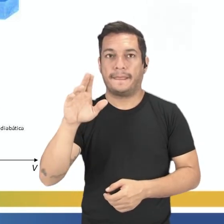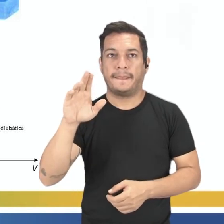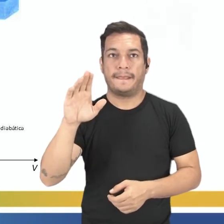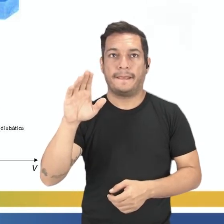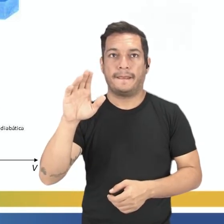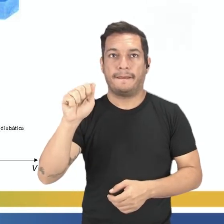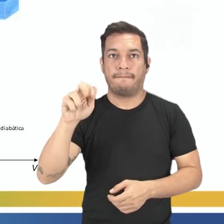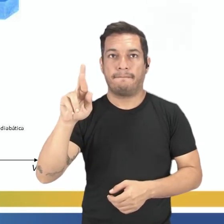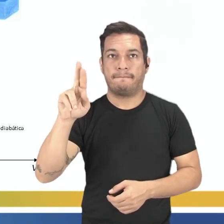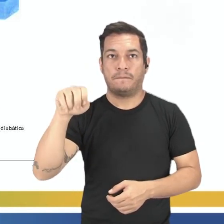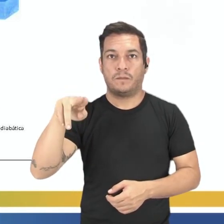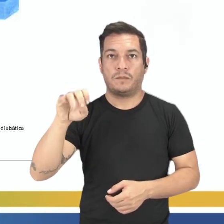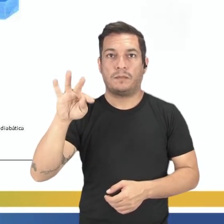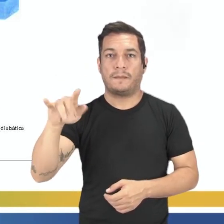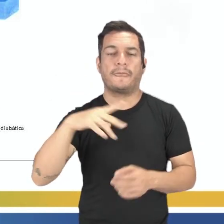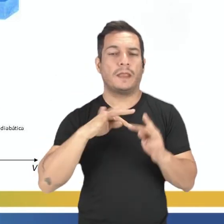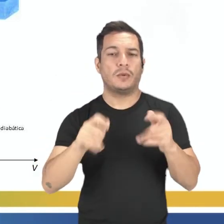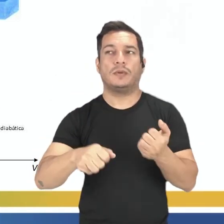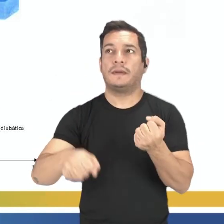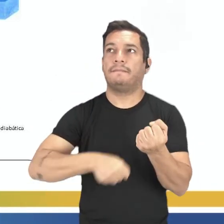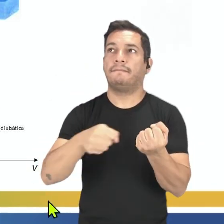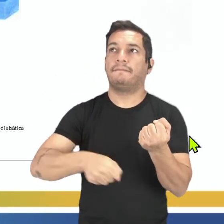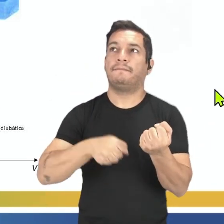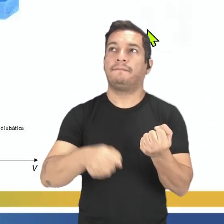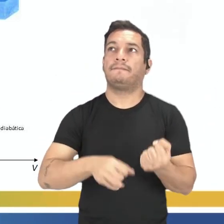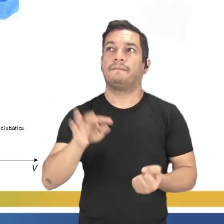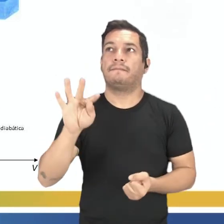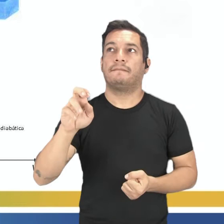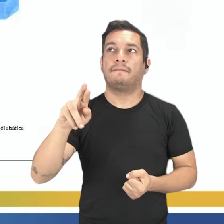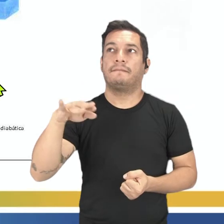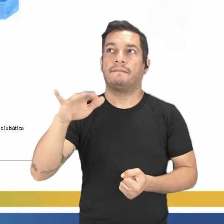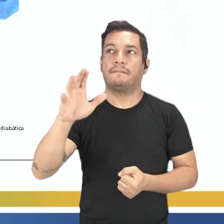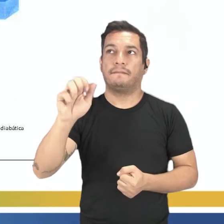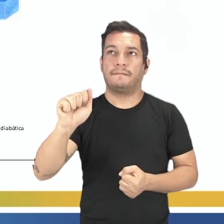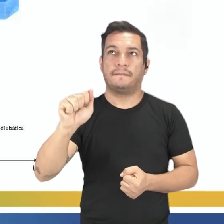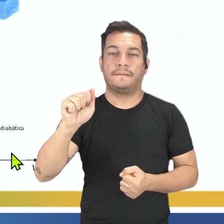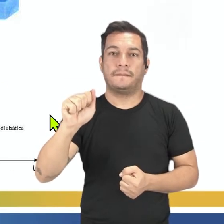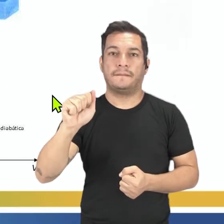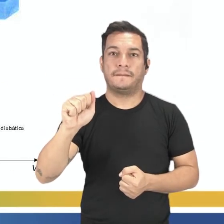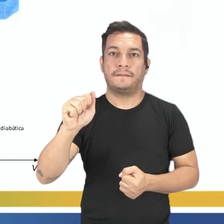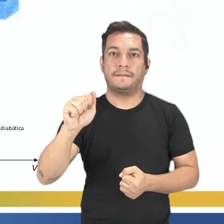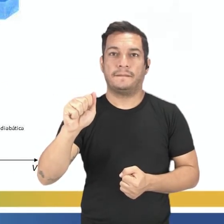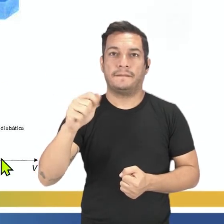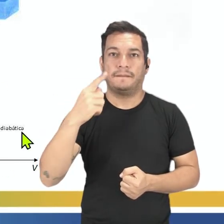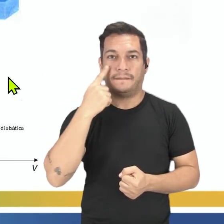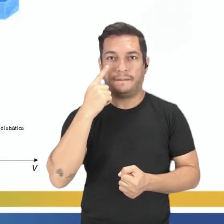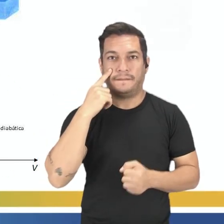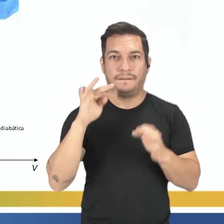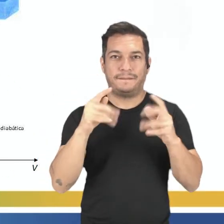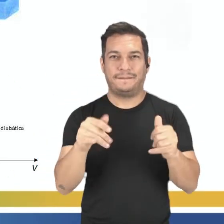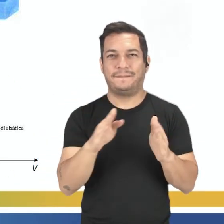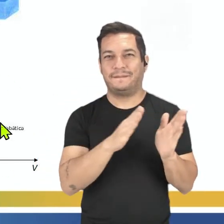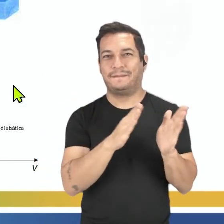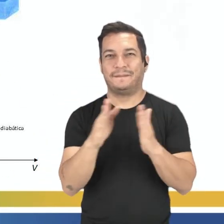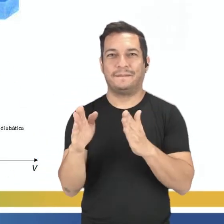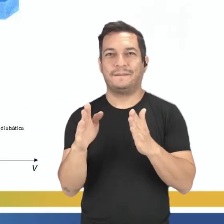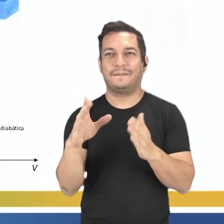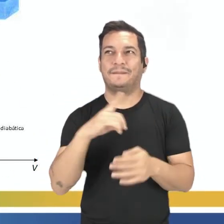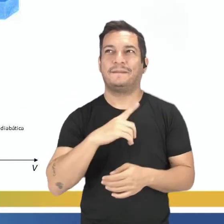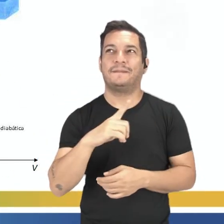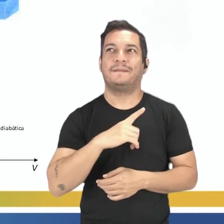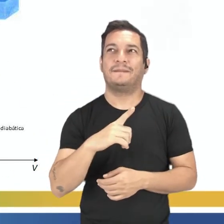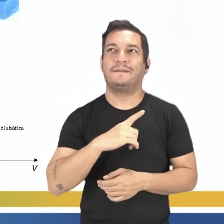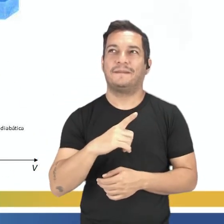Toda máquina térmica, para funcionar, ela opera em ciclo, que é um processo repetitivo. E de todos os ciclos que